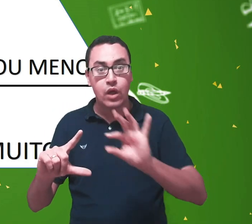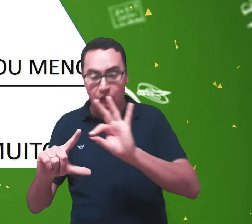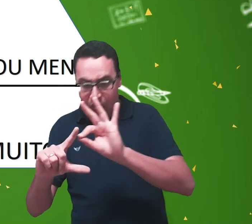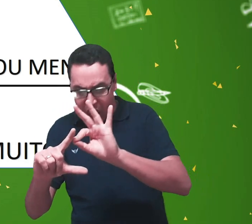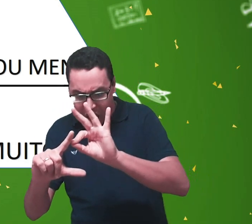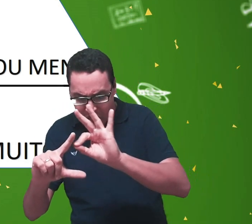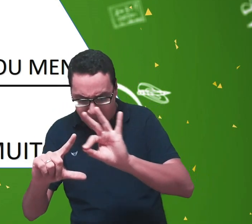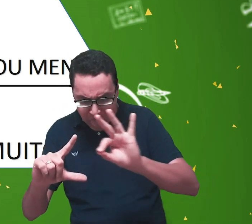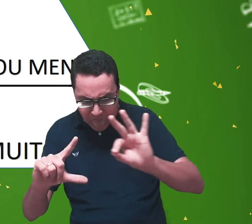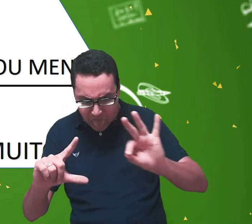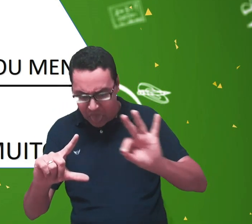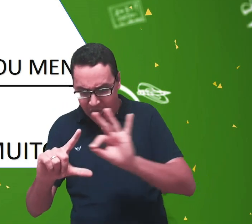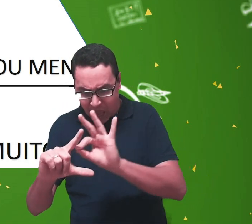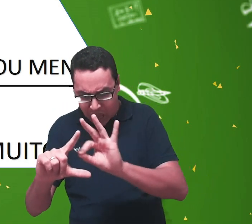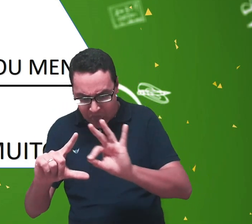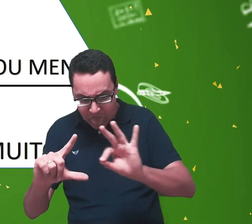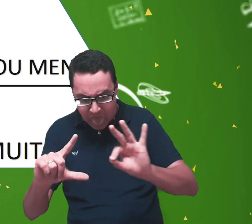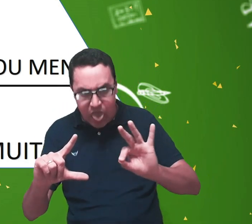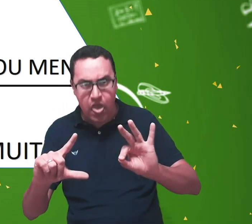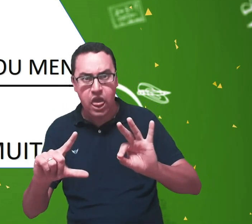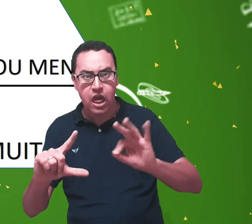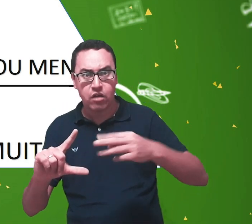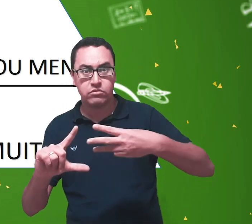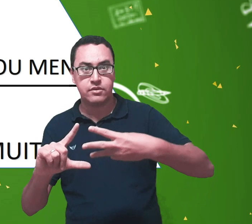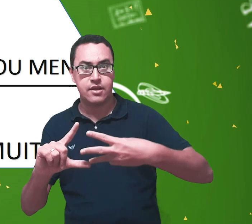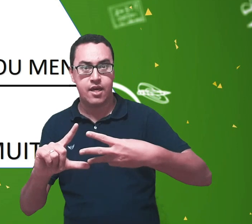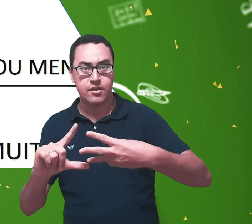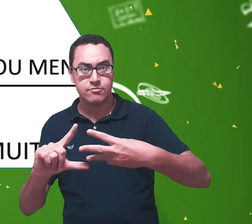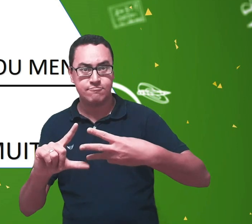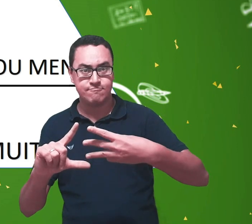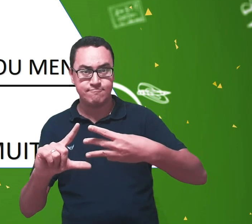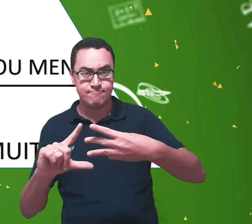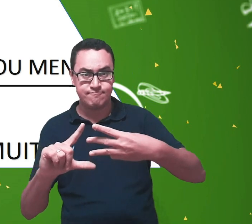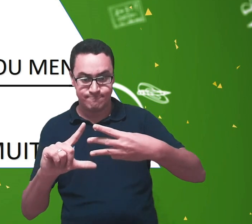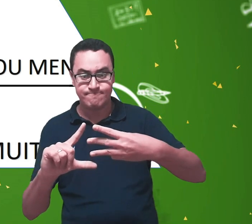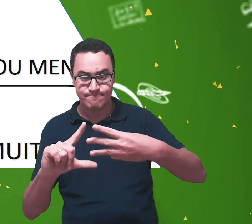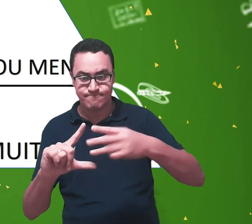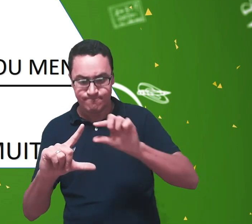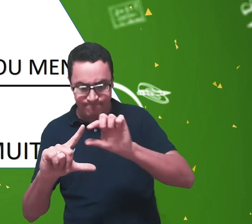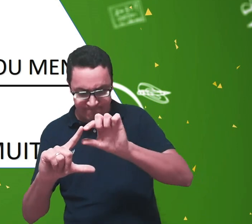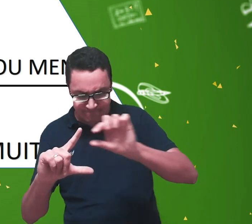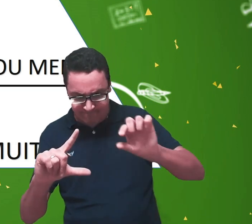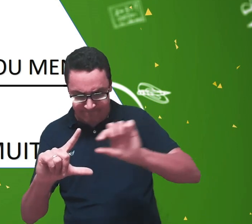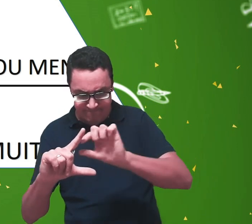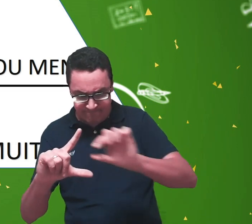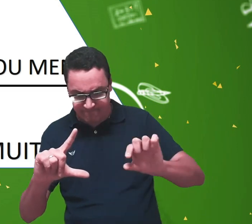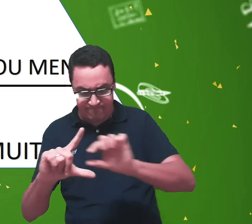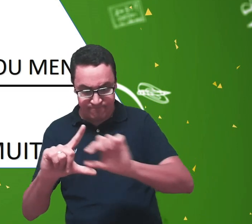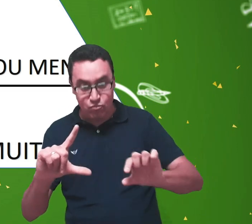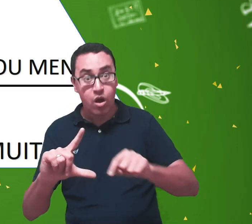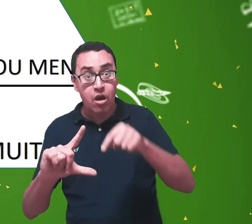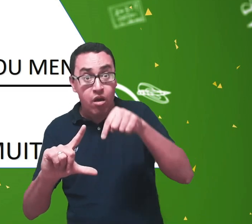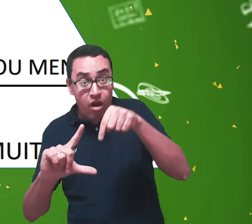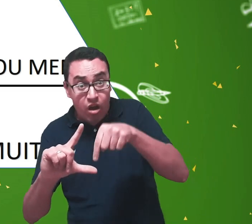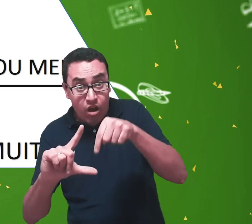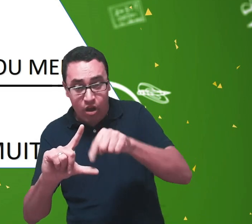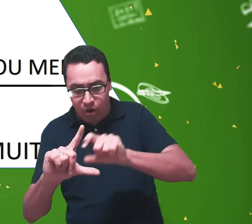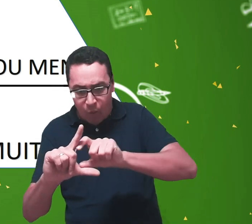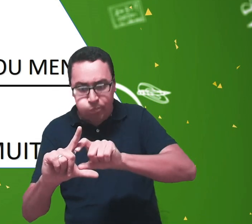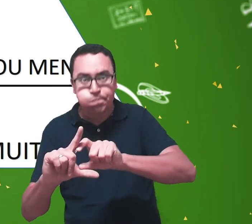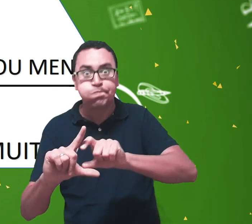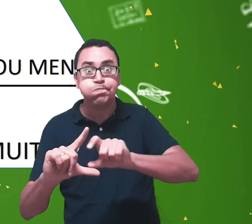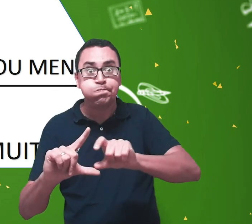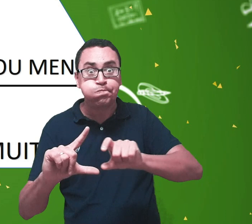linhas separando, dividindo esse triângulo em três partes. Nessa parte de baixo, a que